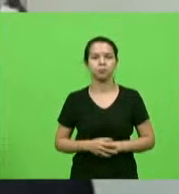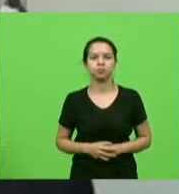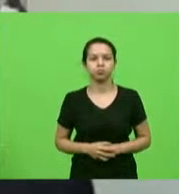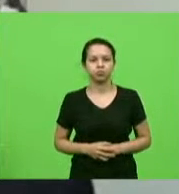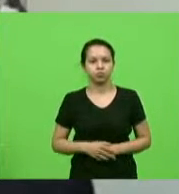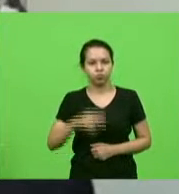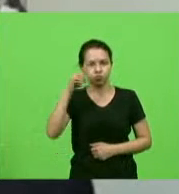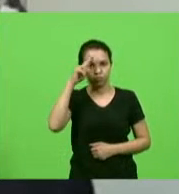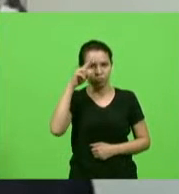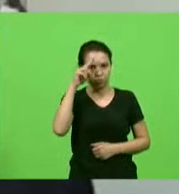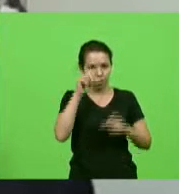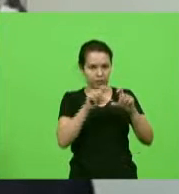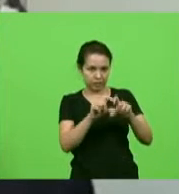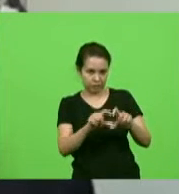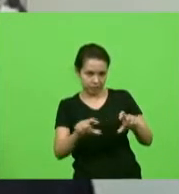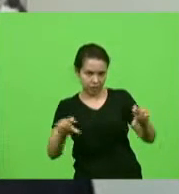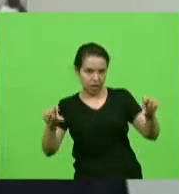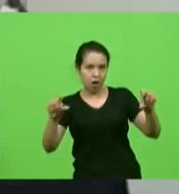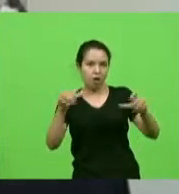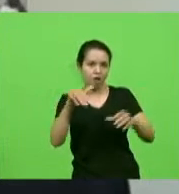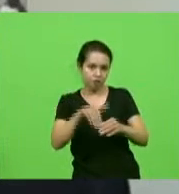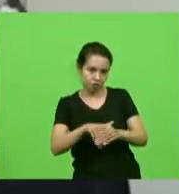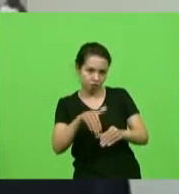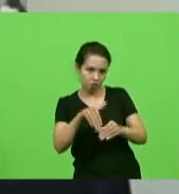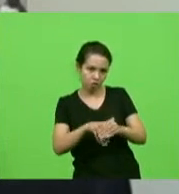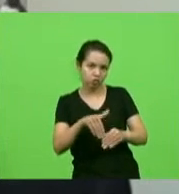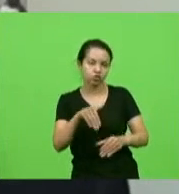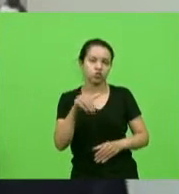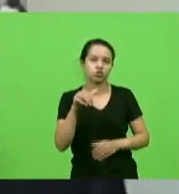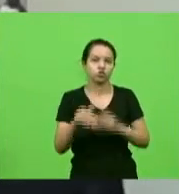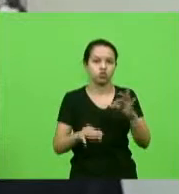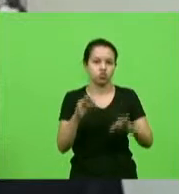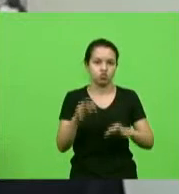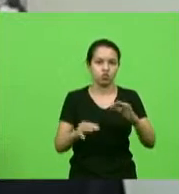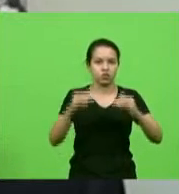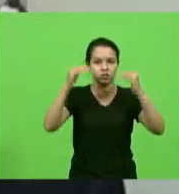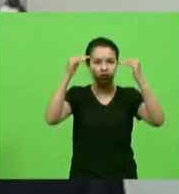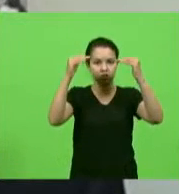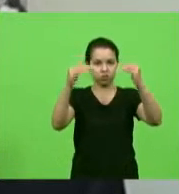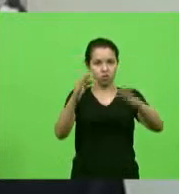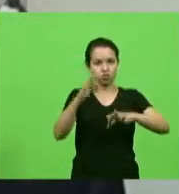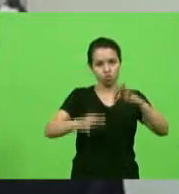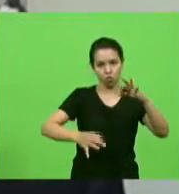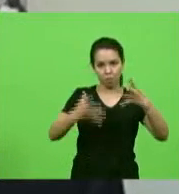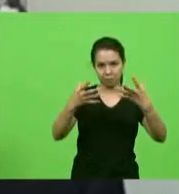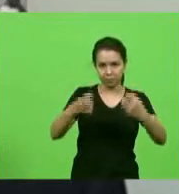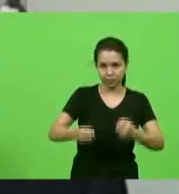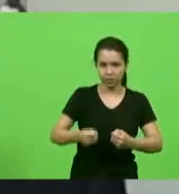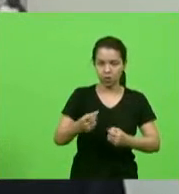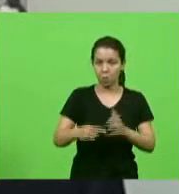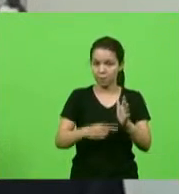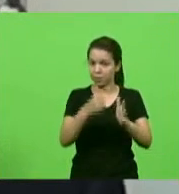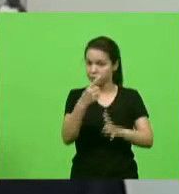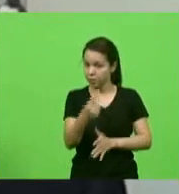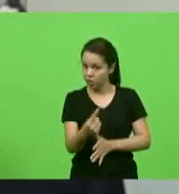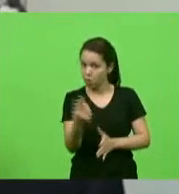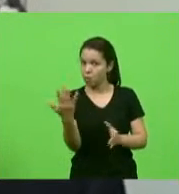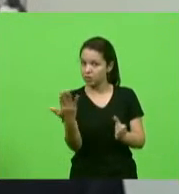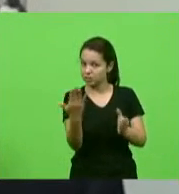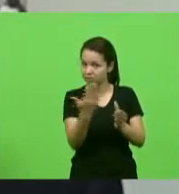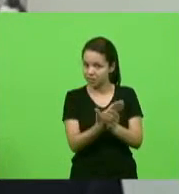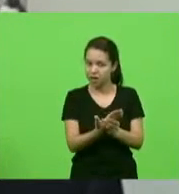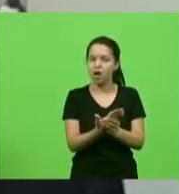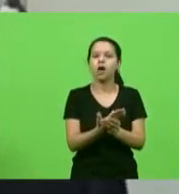rememoro o trecho do voto do eminente desembargador Civisque no julgamento da admissibilidade do primeiro processo de impeachment